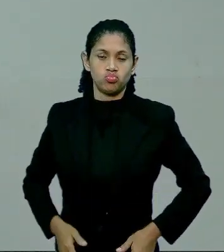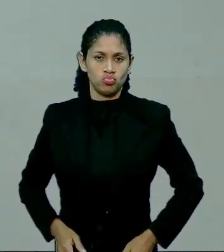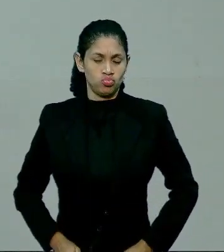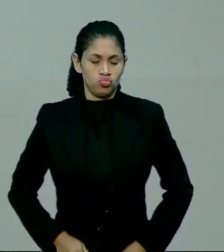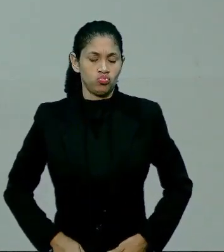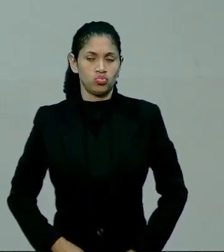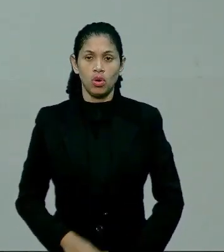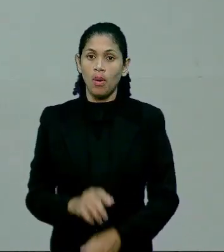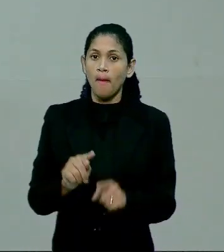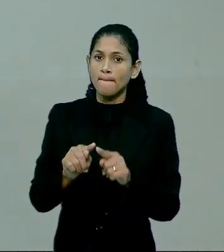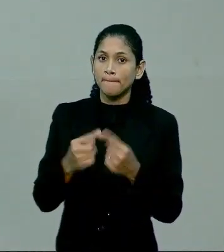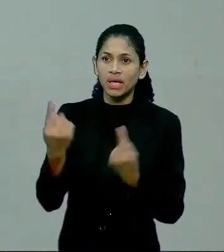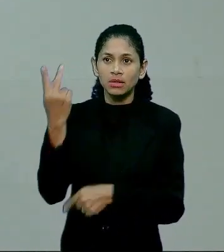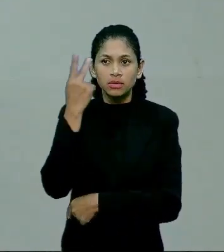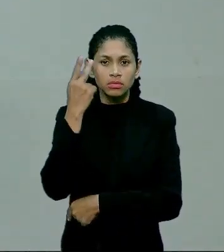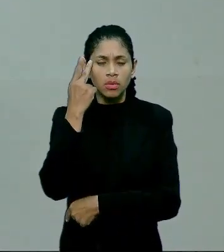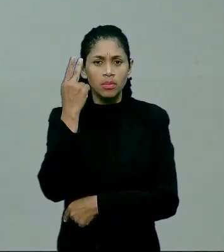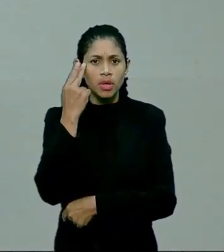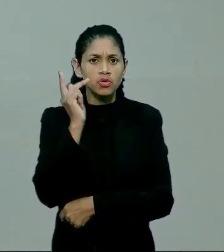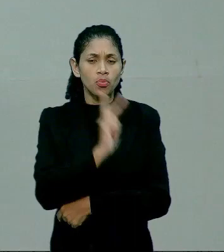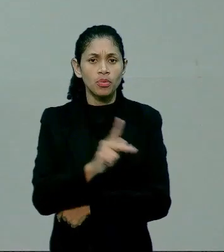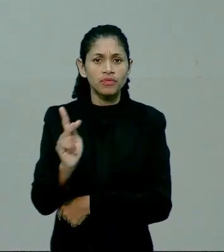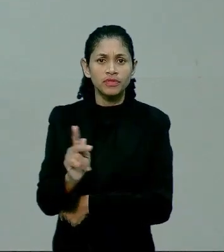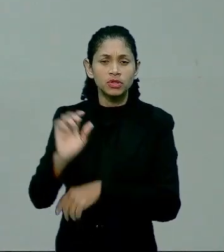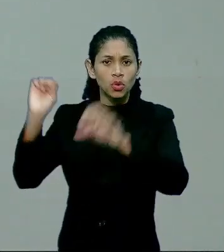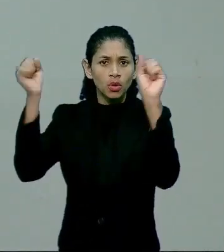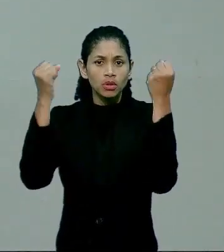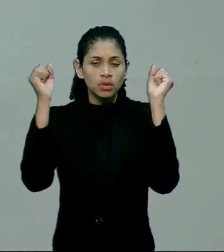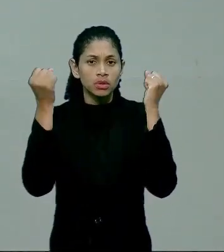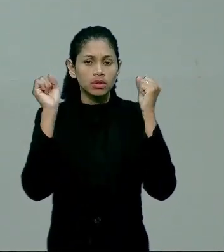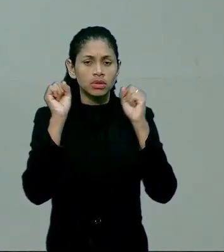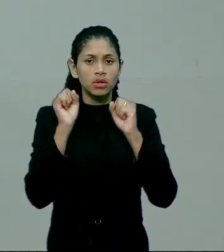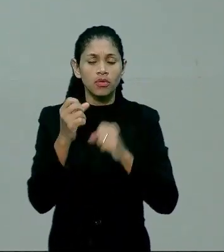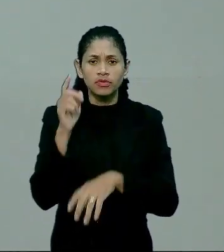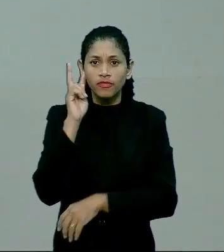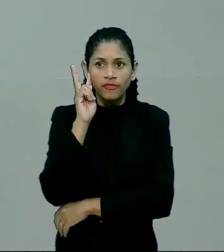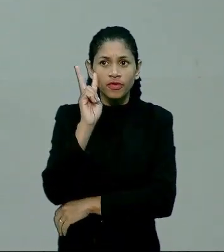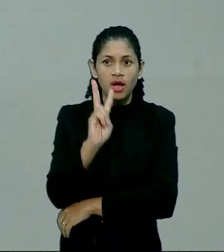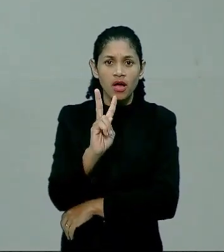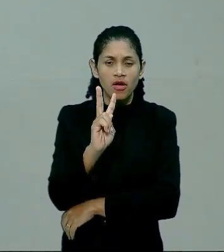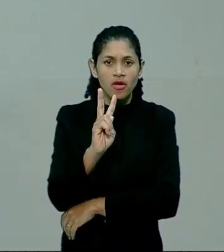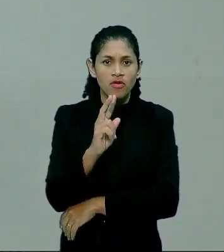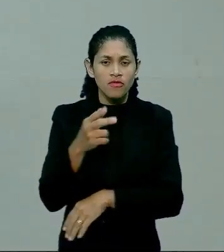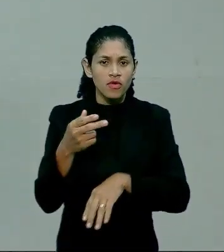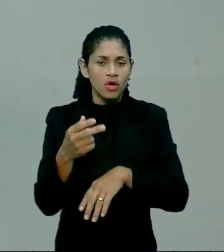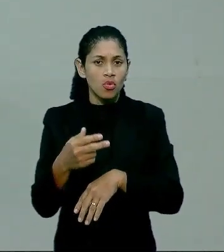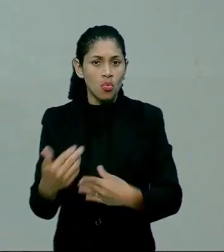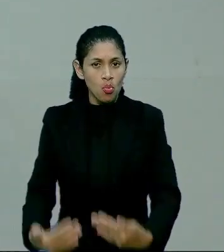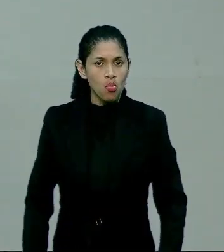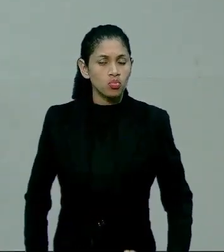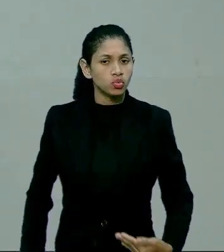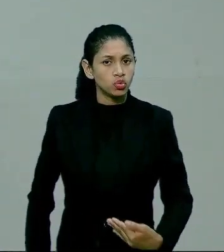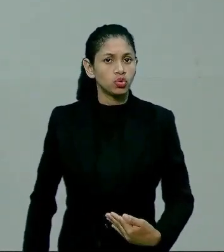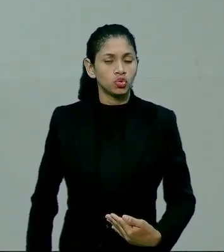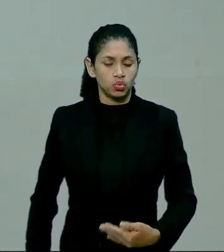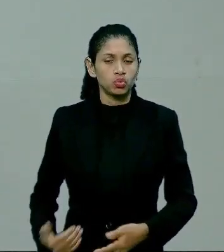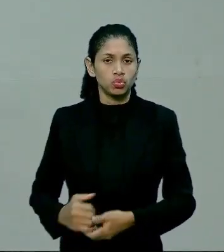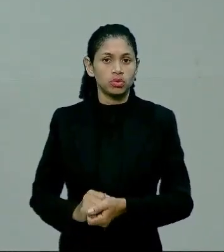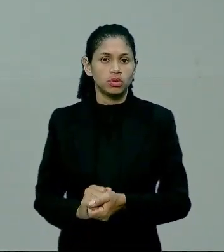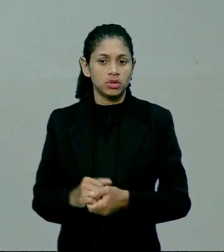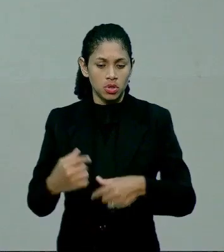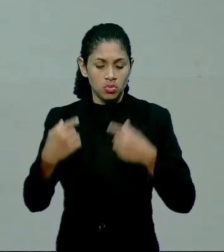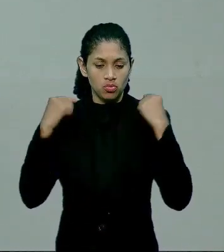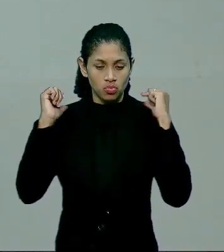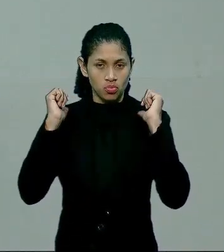o quê? Usando uma camiseta, um shortinho, um tênisinho. Só que aqui a gente faz esse direcionamento para entender que a padronização